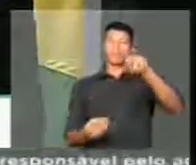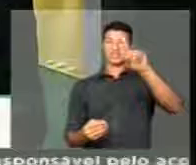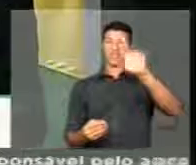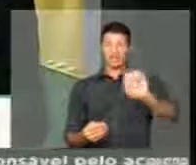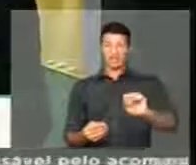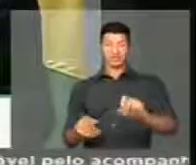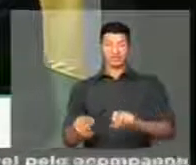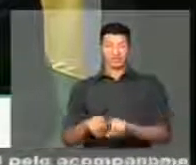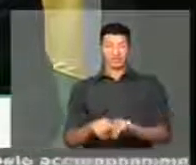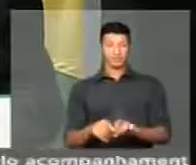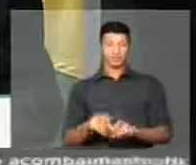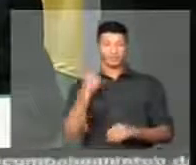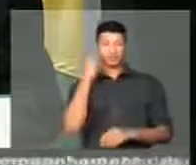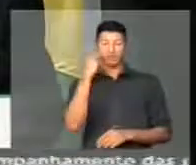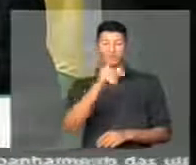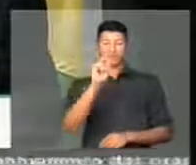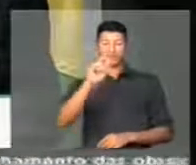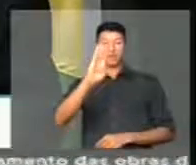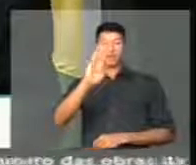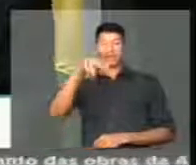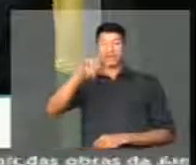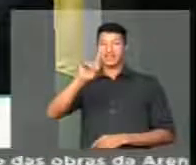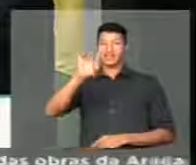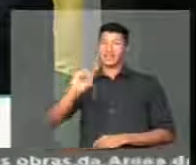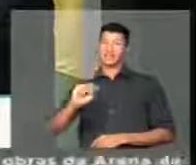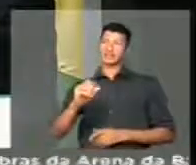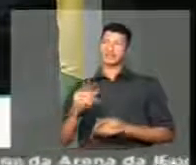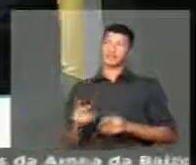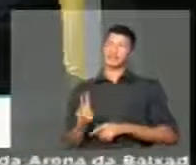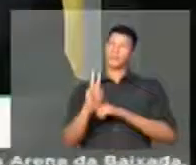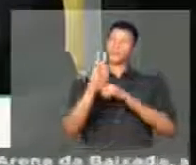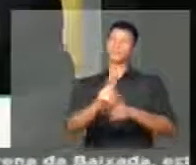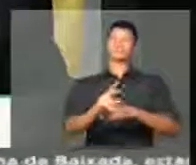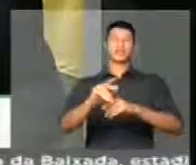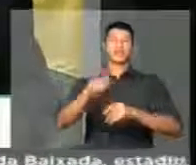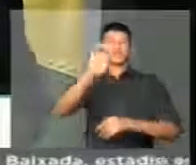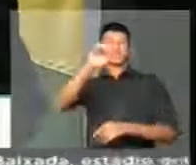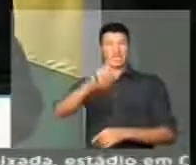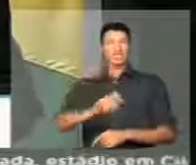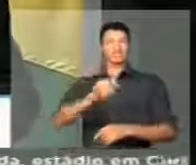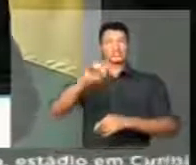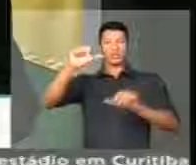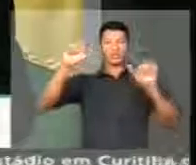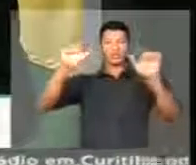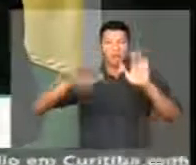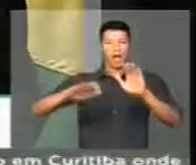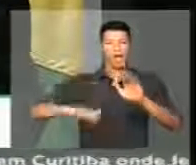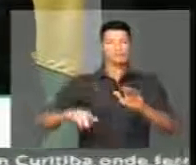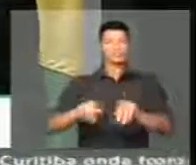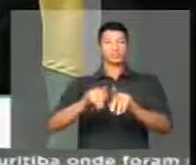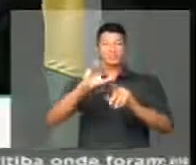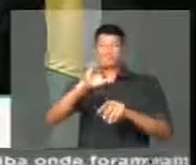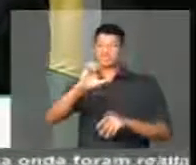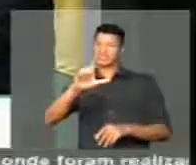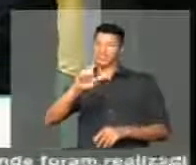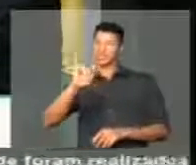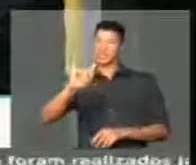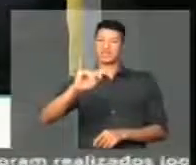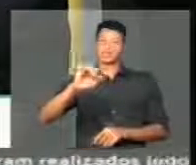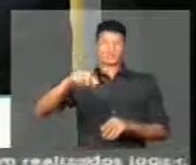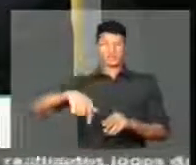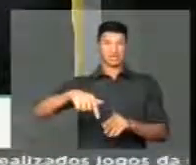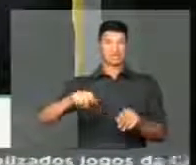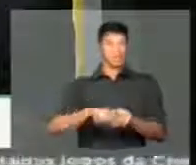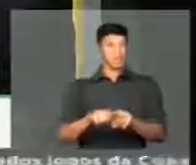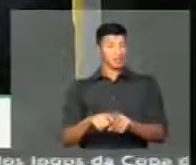BNDES para que o BNDES emprestasse com taxa bem inferior à Selic da